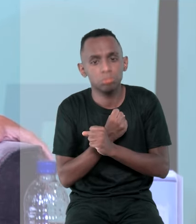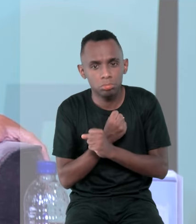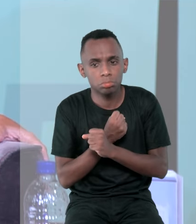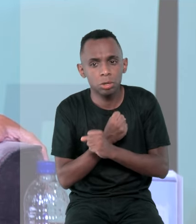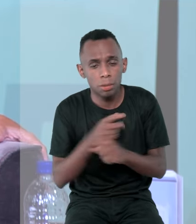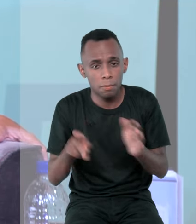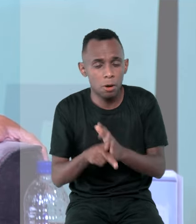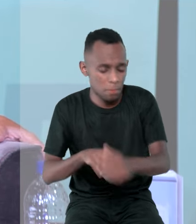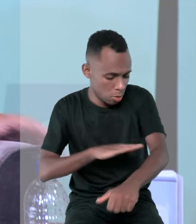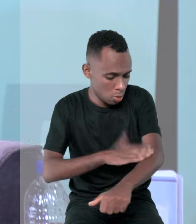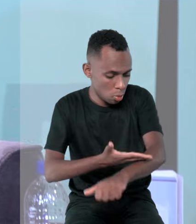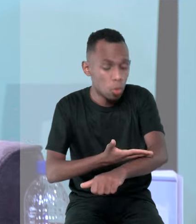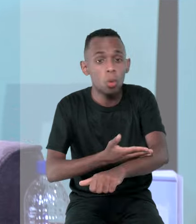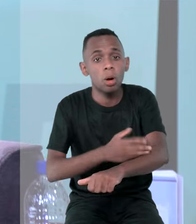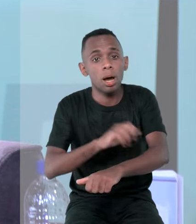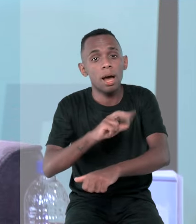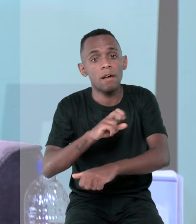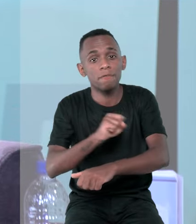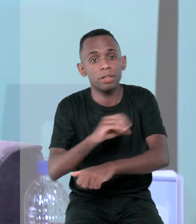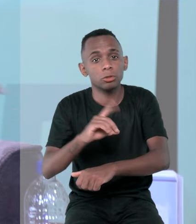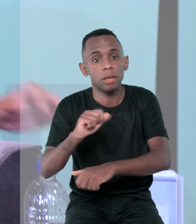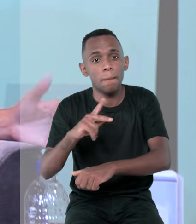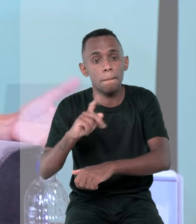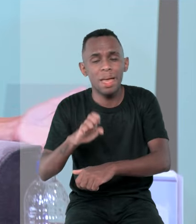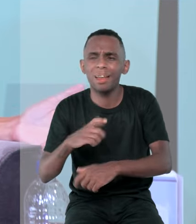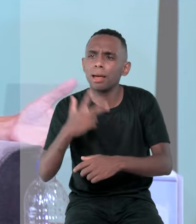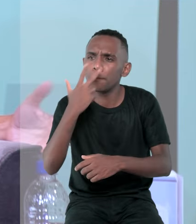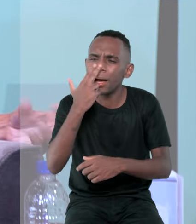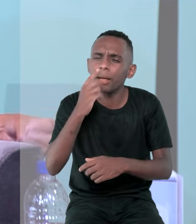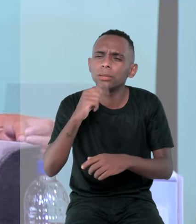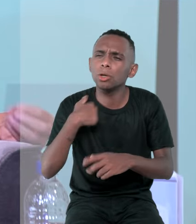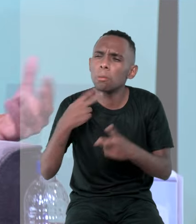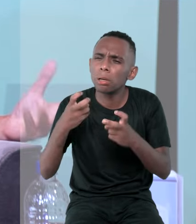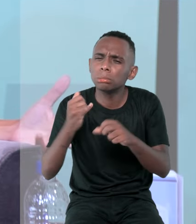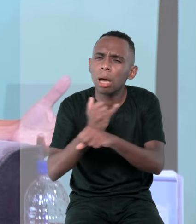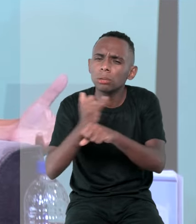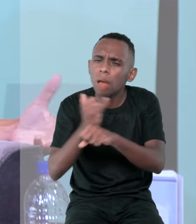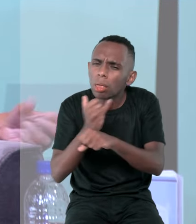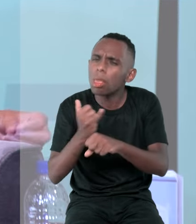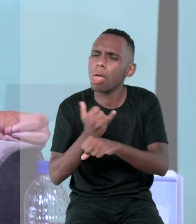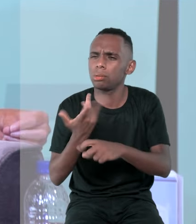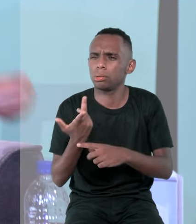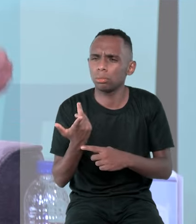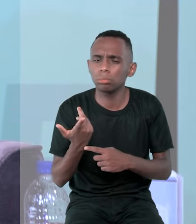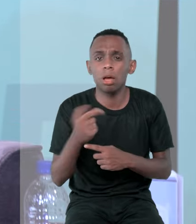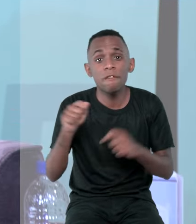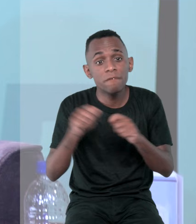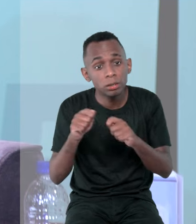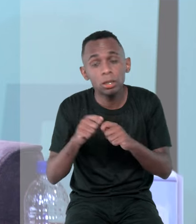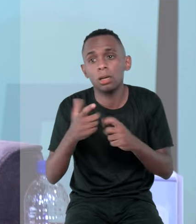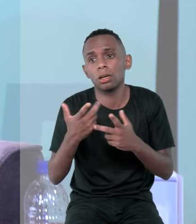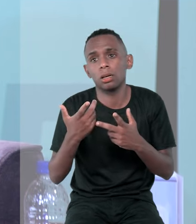Avesso da Pele, que me parece que é uma tática ou uma estratégia fazer com